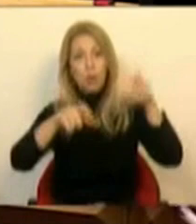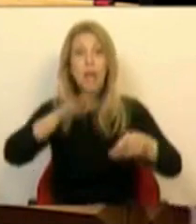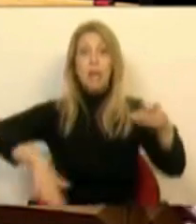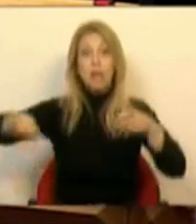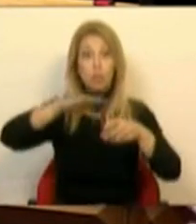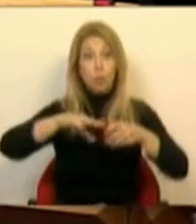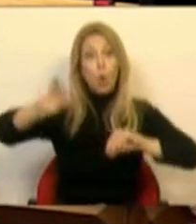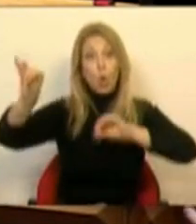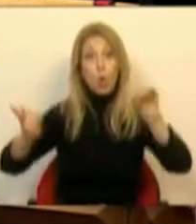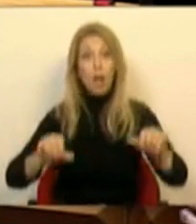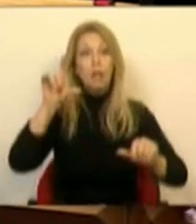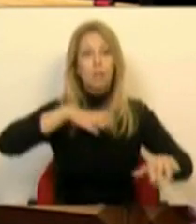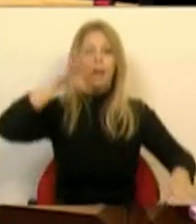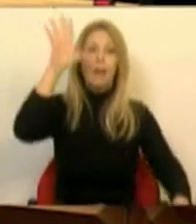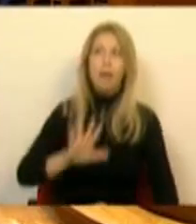as nacionais.